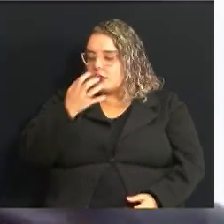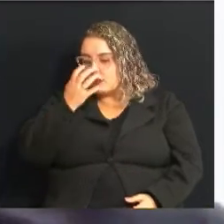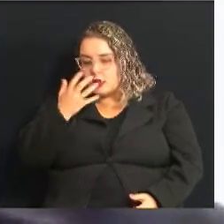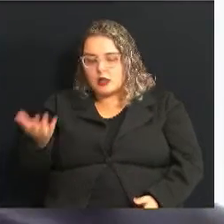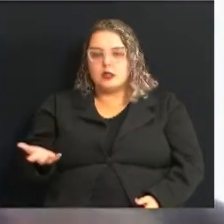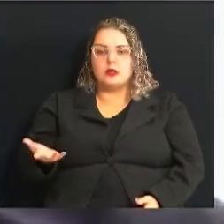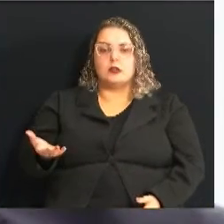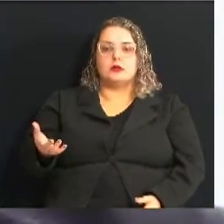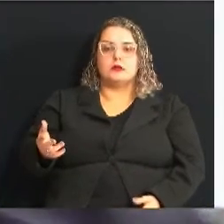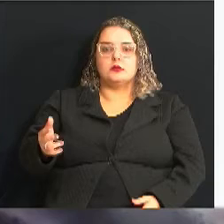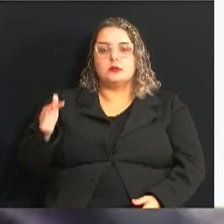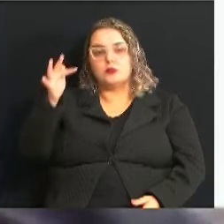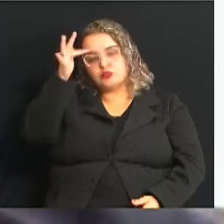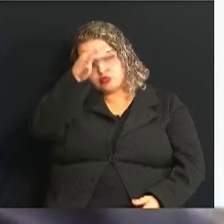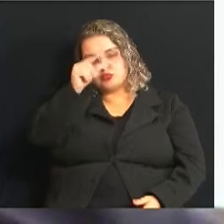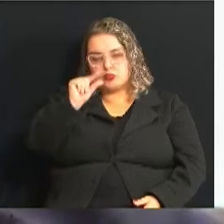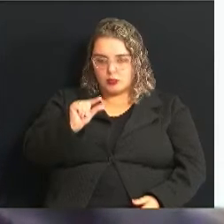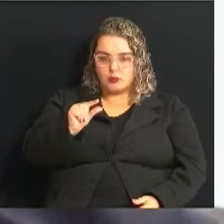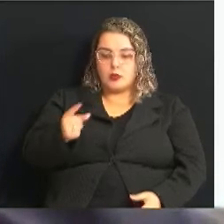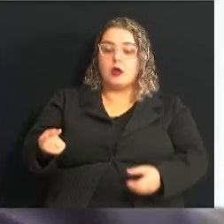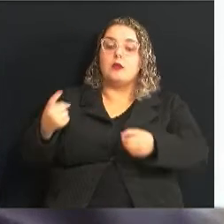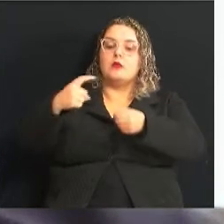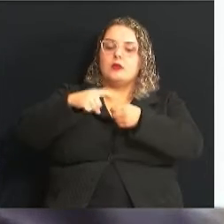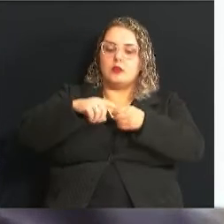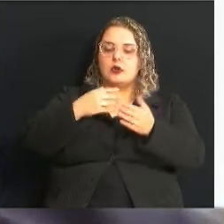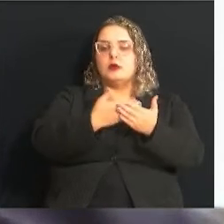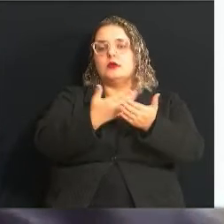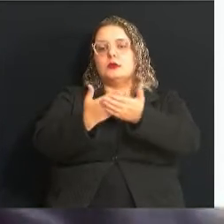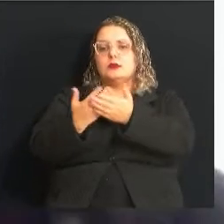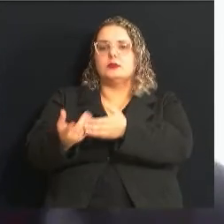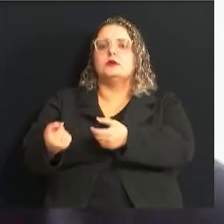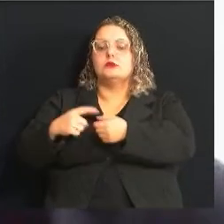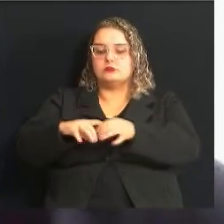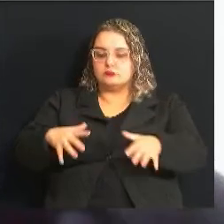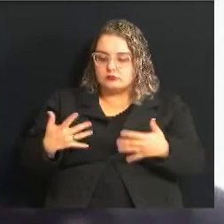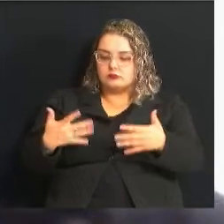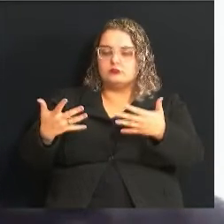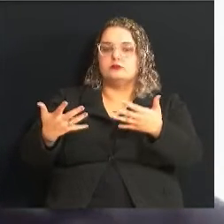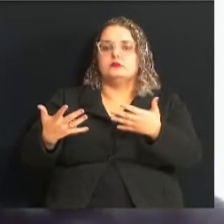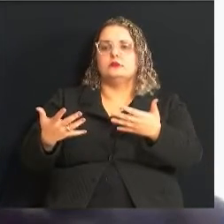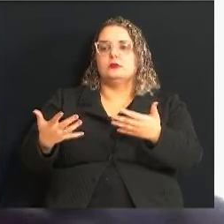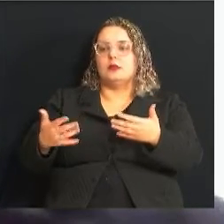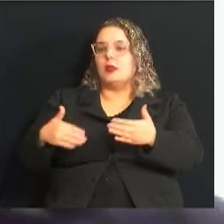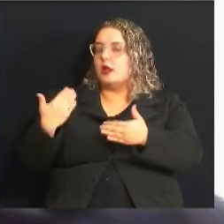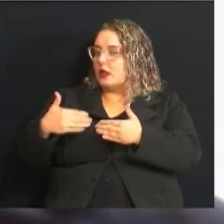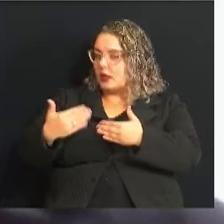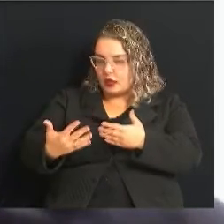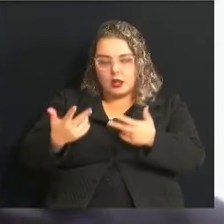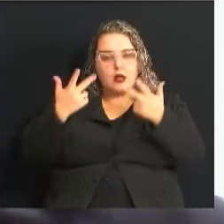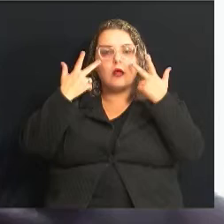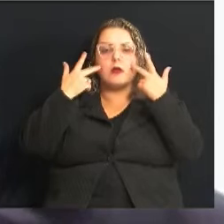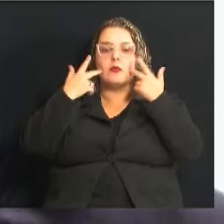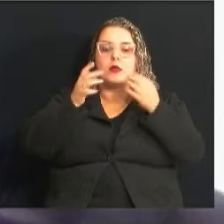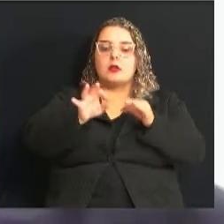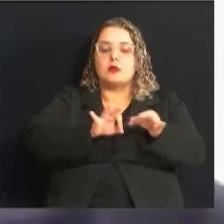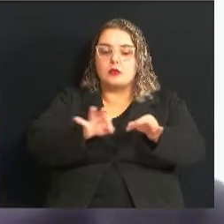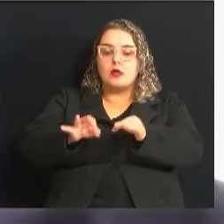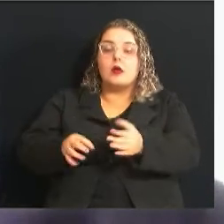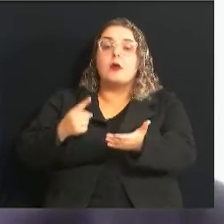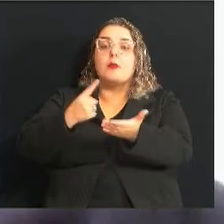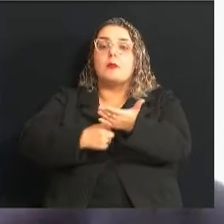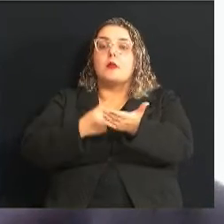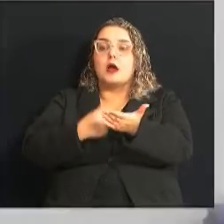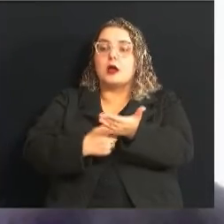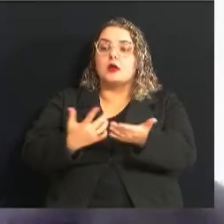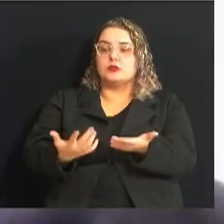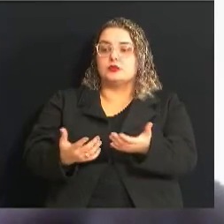aquela distraída para voltar para os estudos com fôlego, né? E isso é parte da rotina. Ter uma organização, ter uma agenda para que a